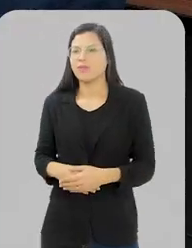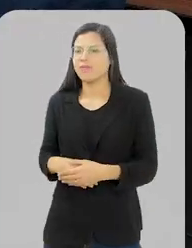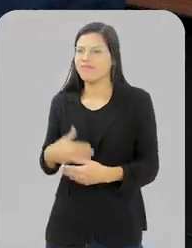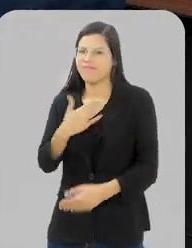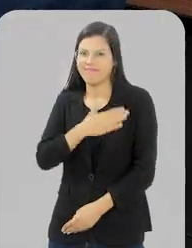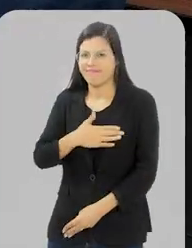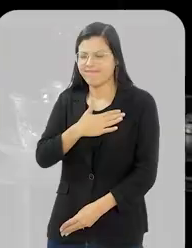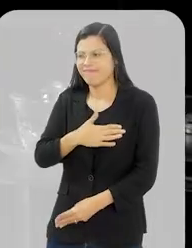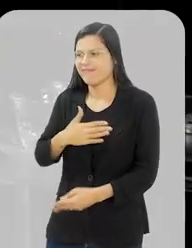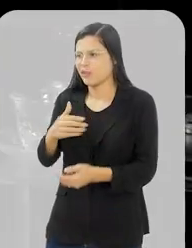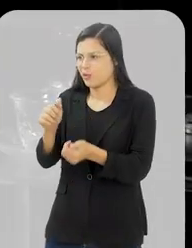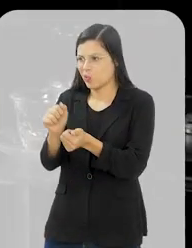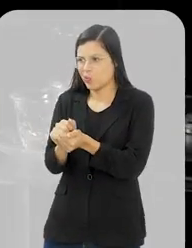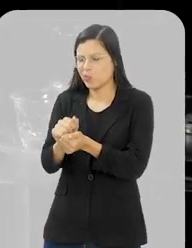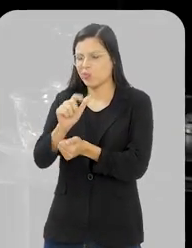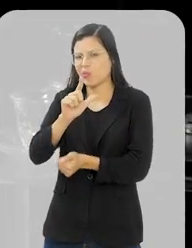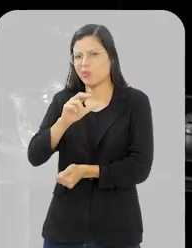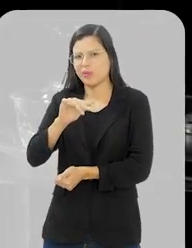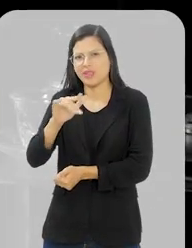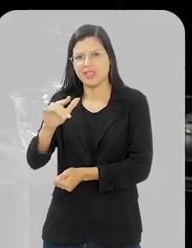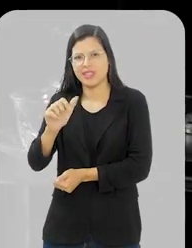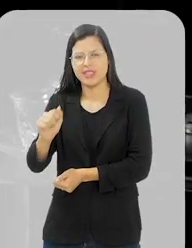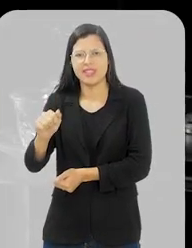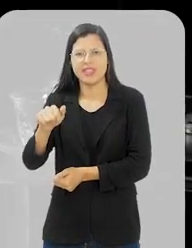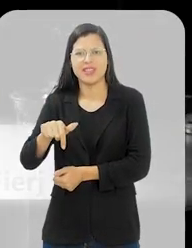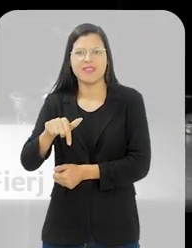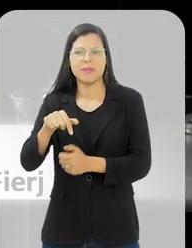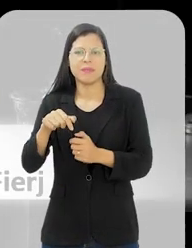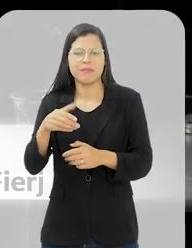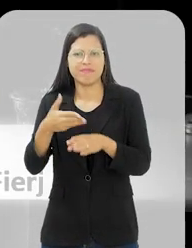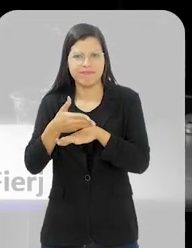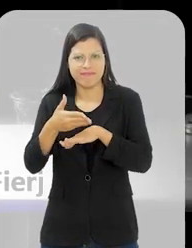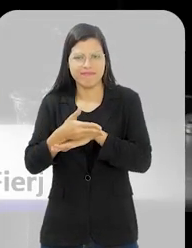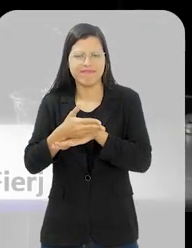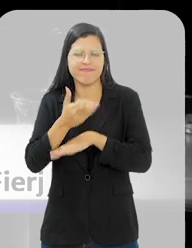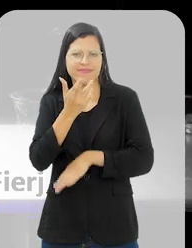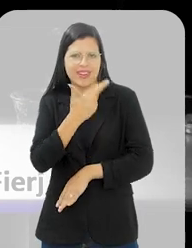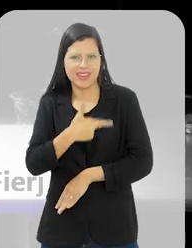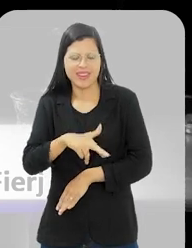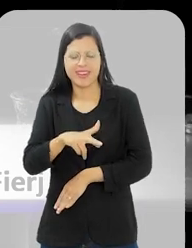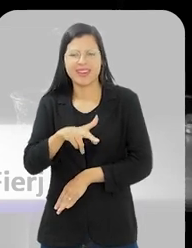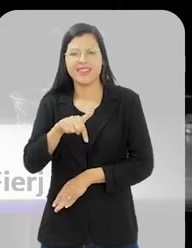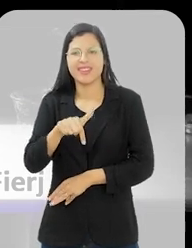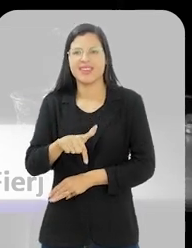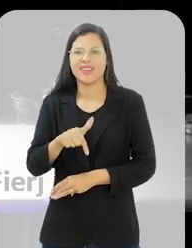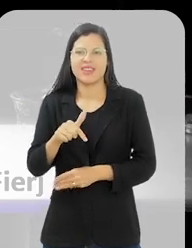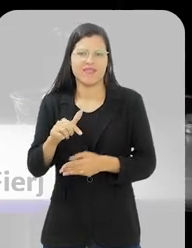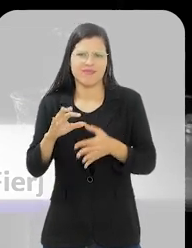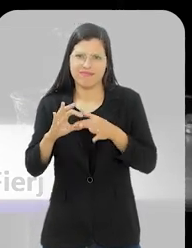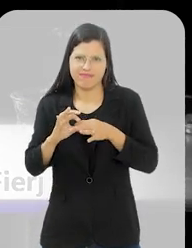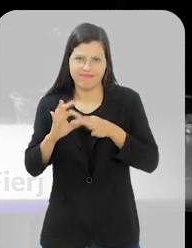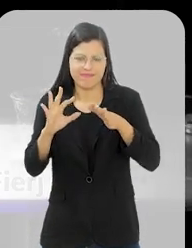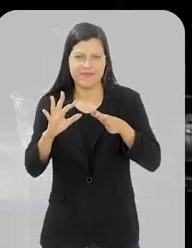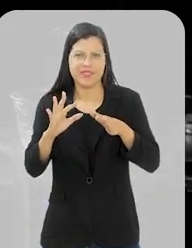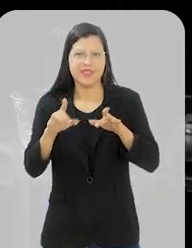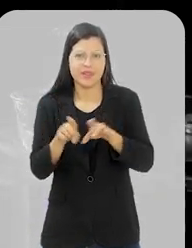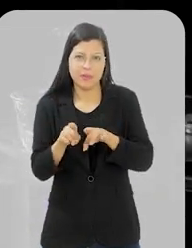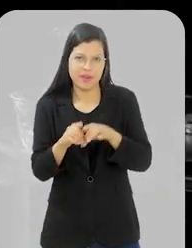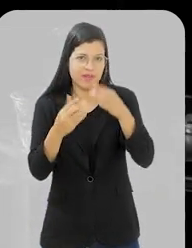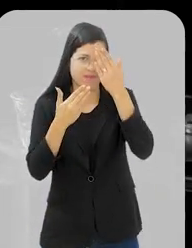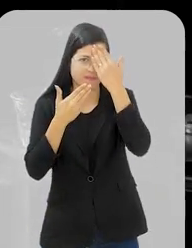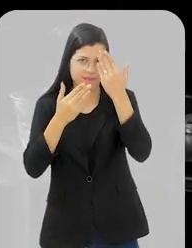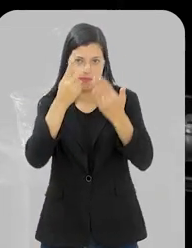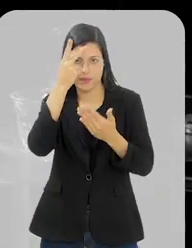tá aqui com você Luzia tá aqui participando desse evento da religar e sempre a sua disposição agradeço a quem nos